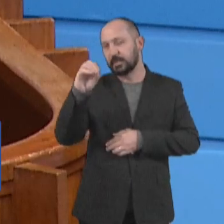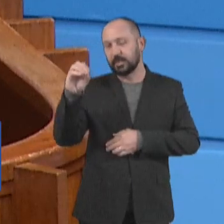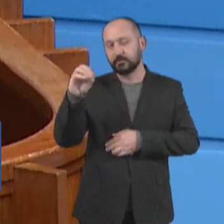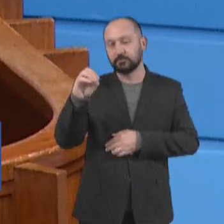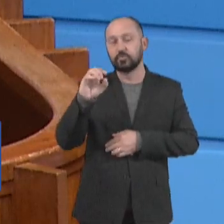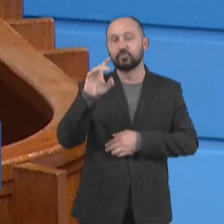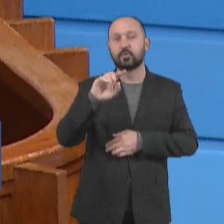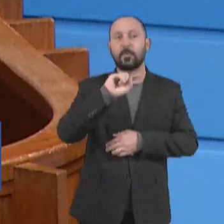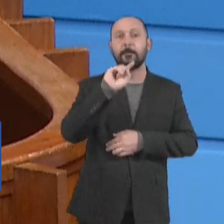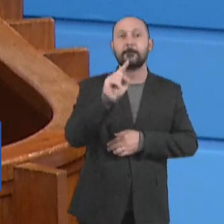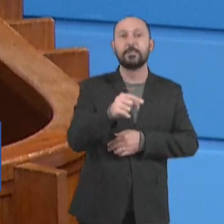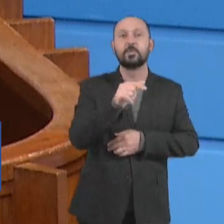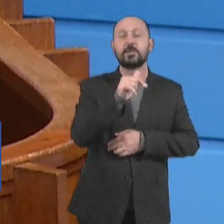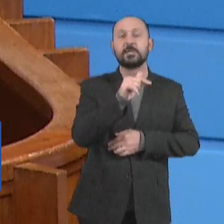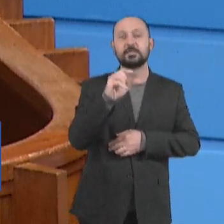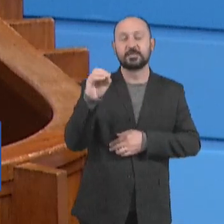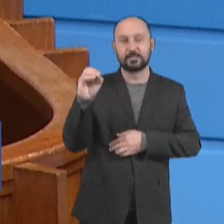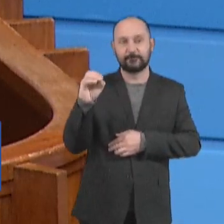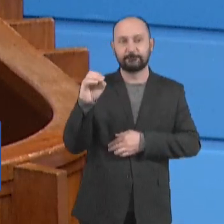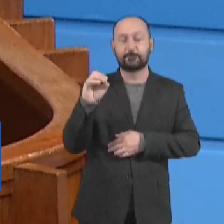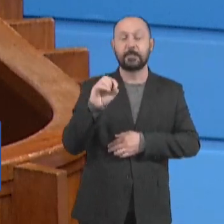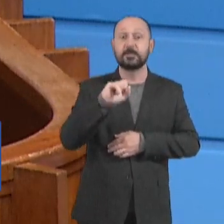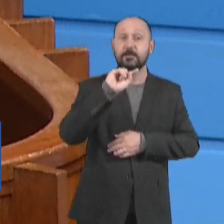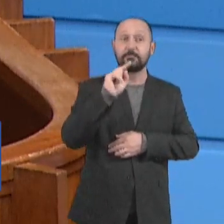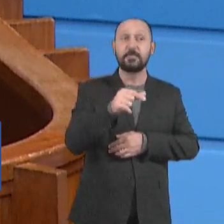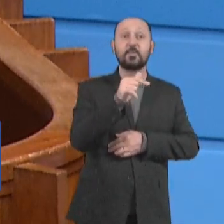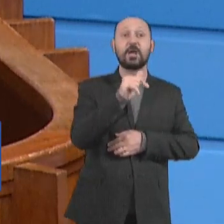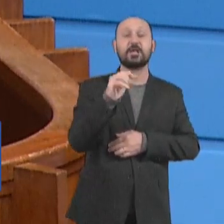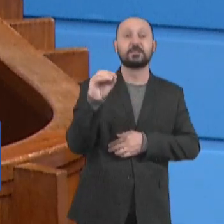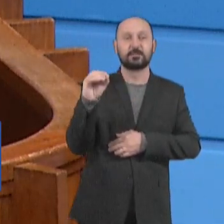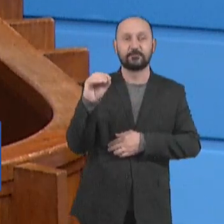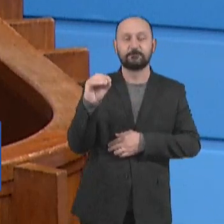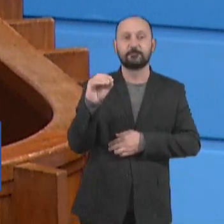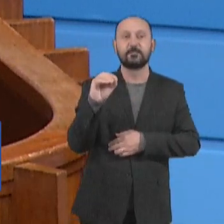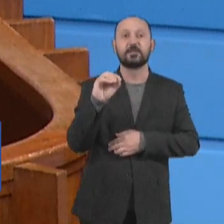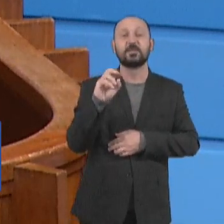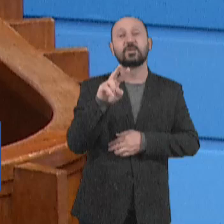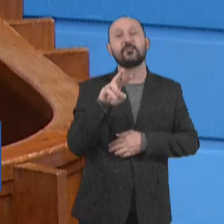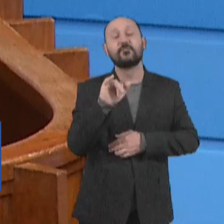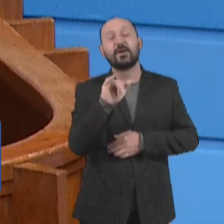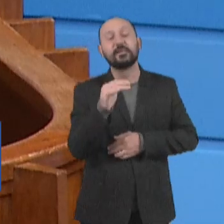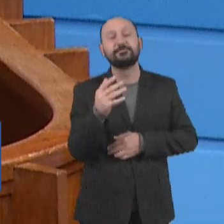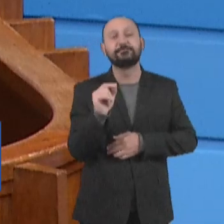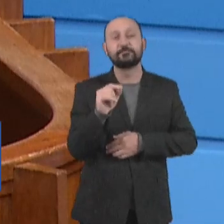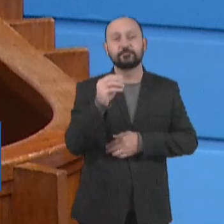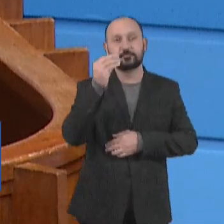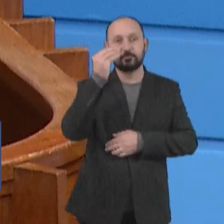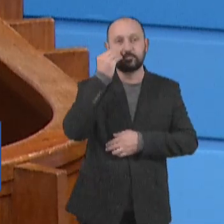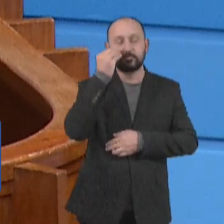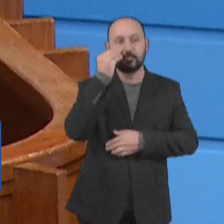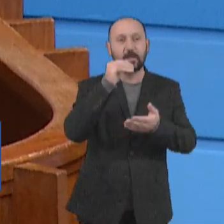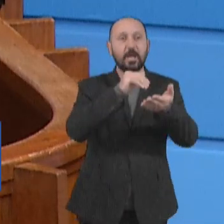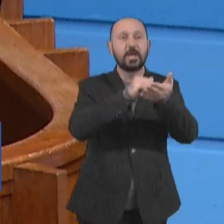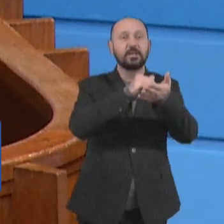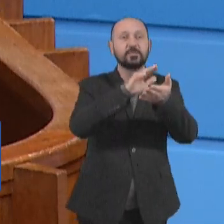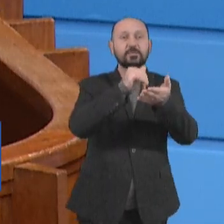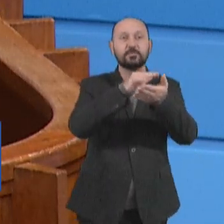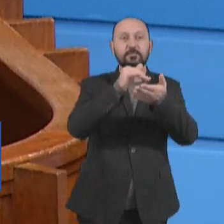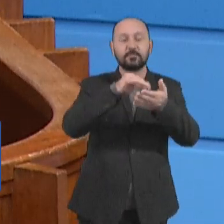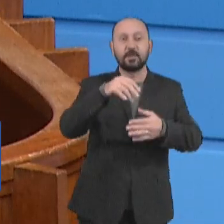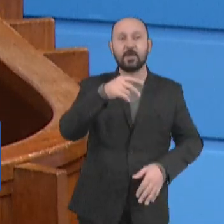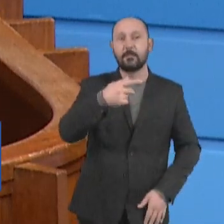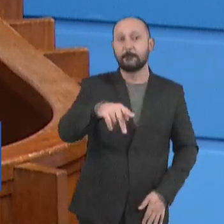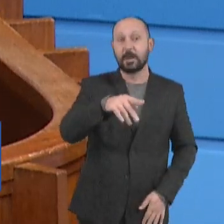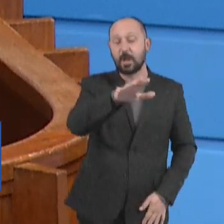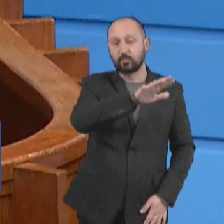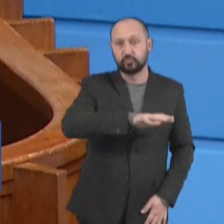sobraram 1.700. Esses 1.700 são soldados que vão tentar expulsar os